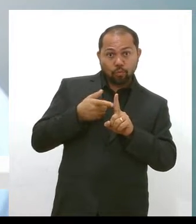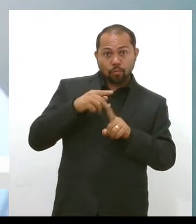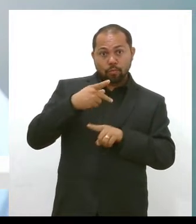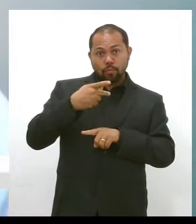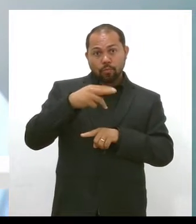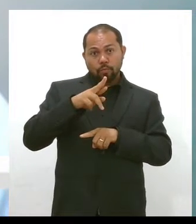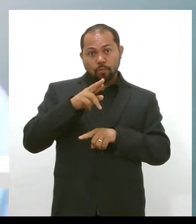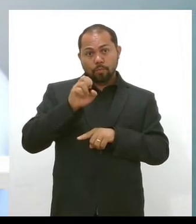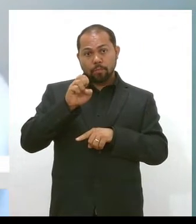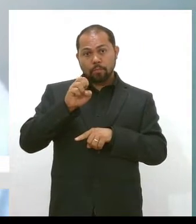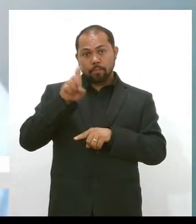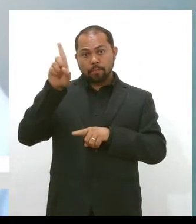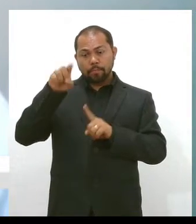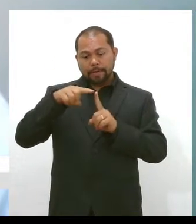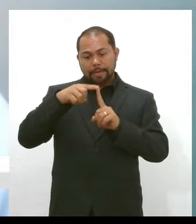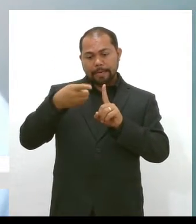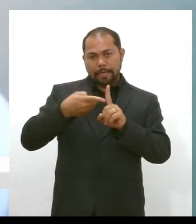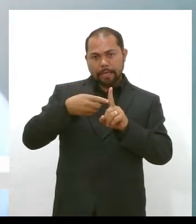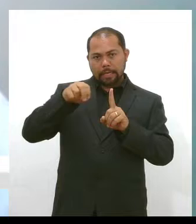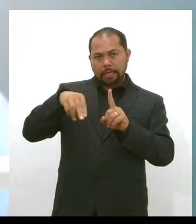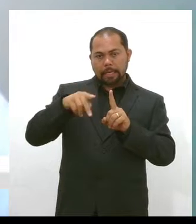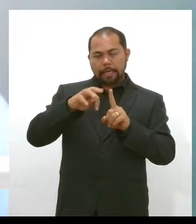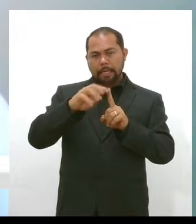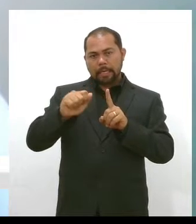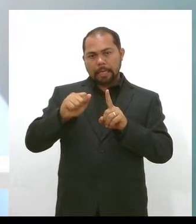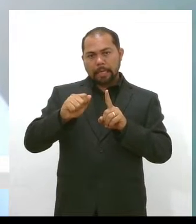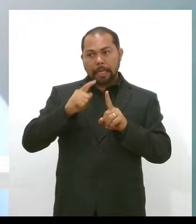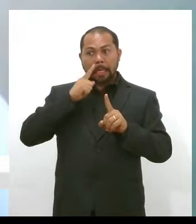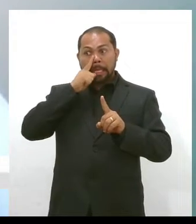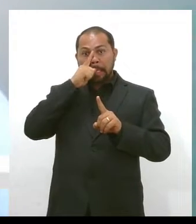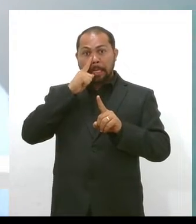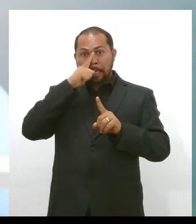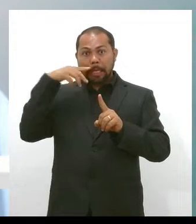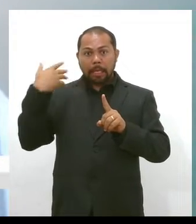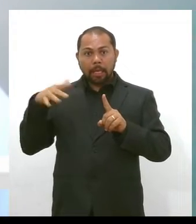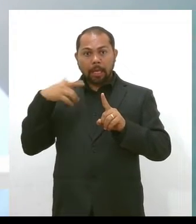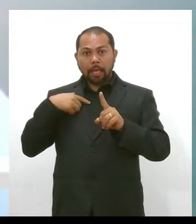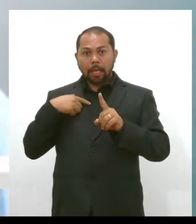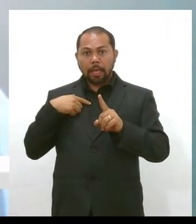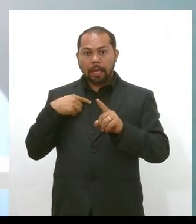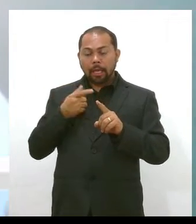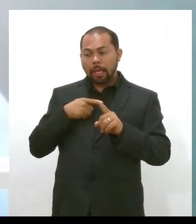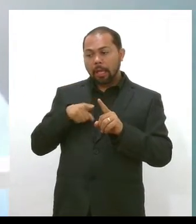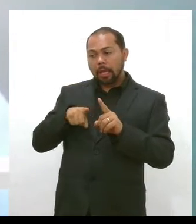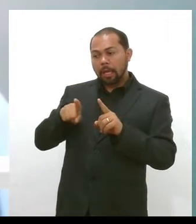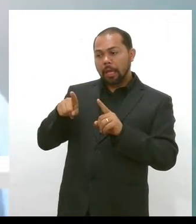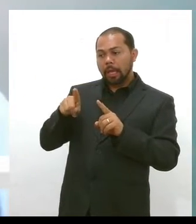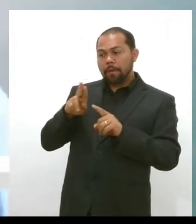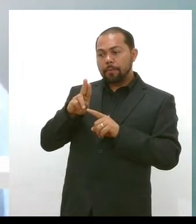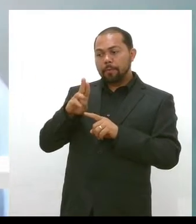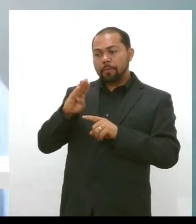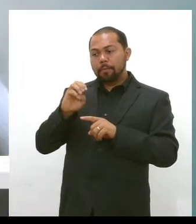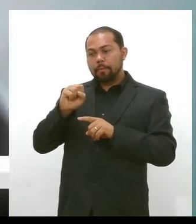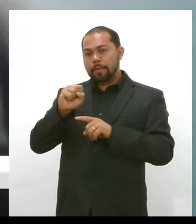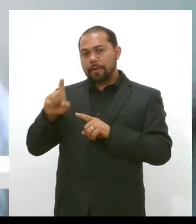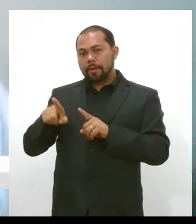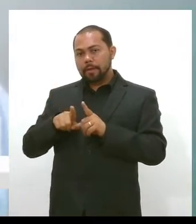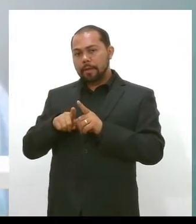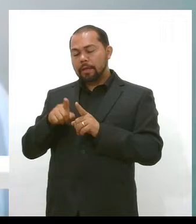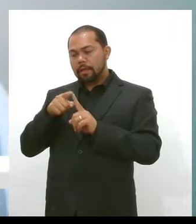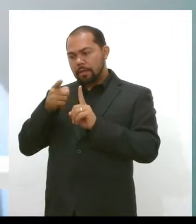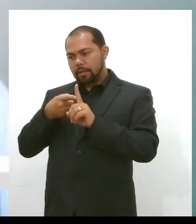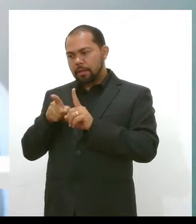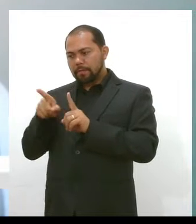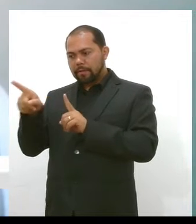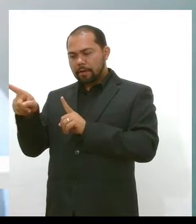vai para a unidade básica, uma gestante, primeira coisa que ela tem que fazer, ir na unidade básica, né? Tem